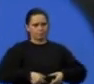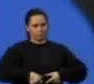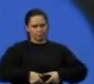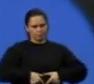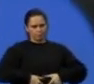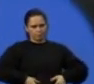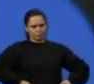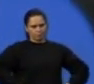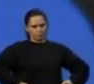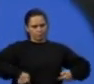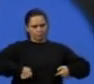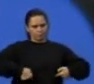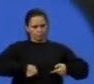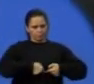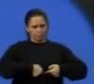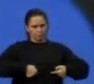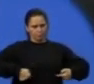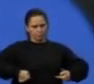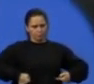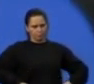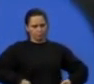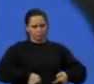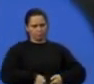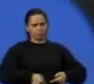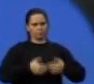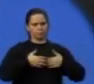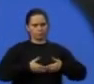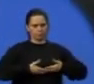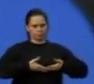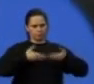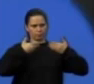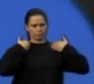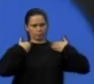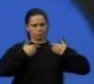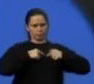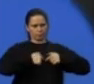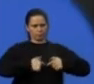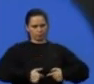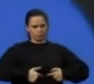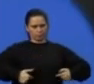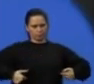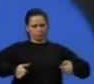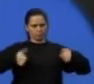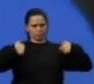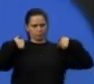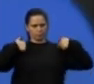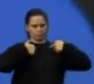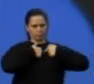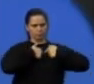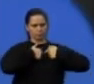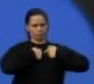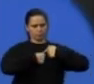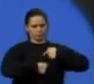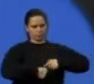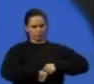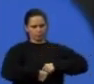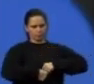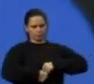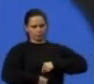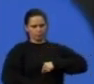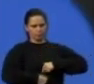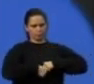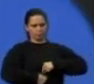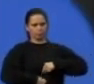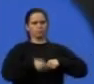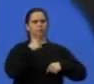intraperitoneal, o abdômen, juntamente com a cavidade torácica e com o espaço retroperitoneal, são os locais do organismo que